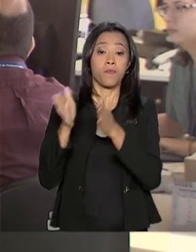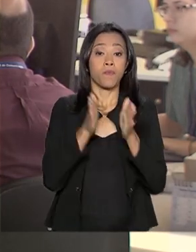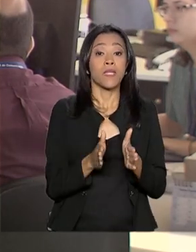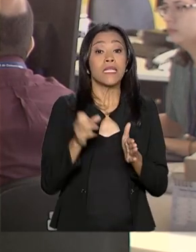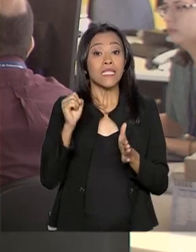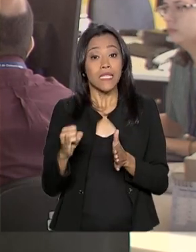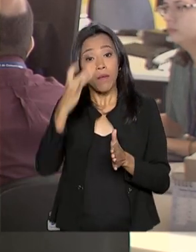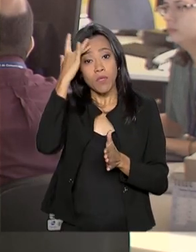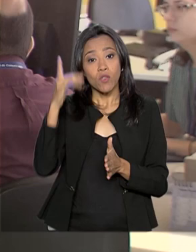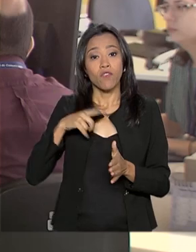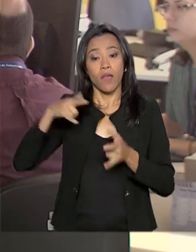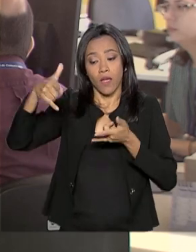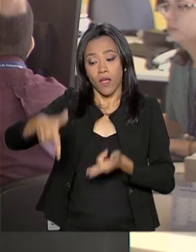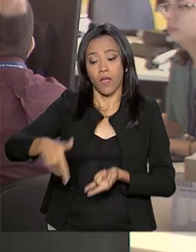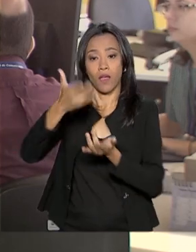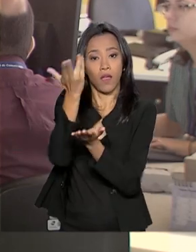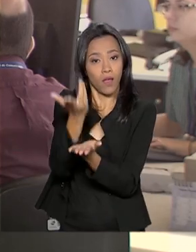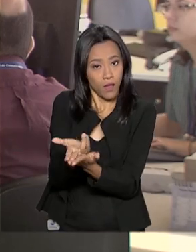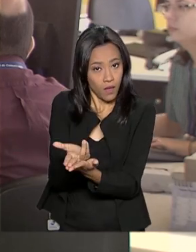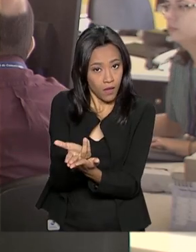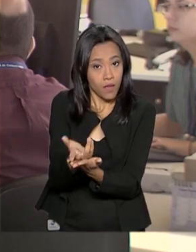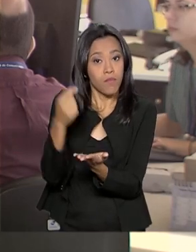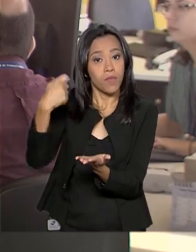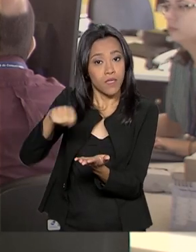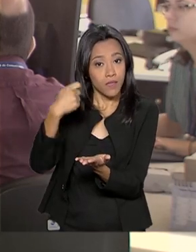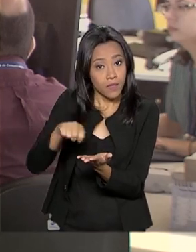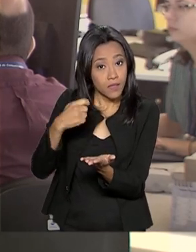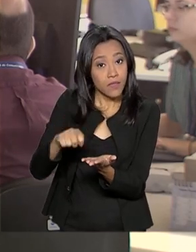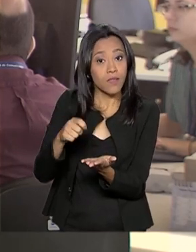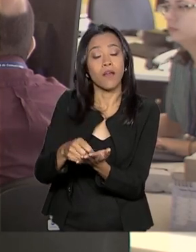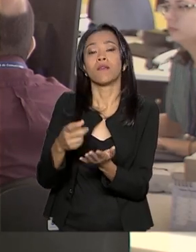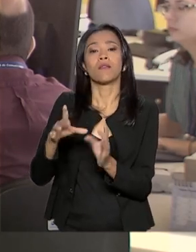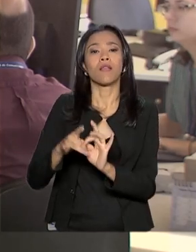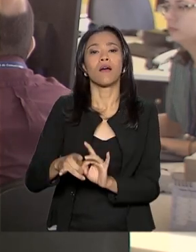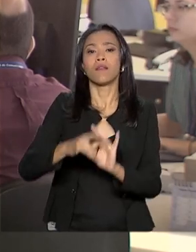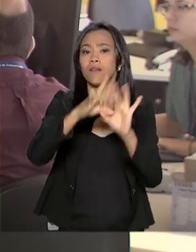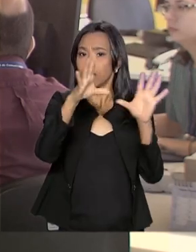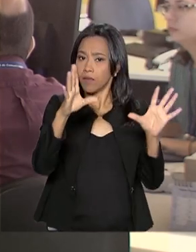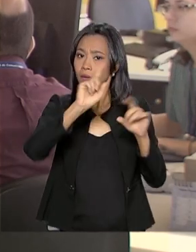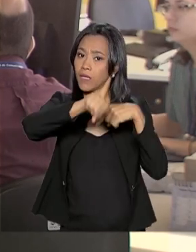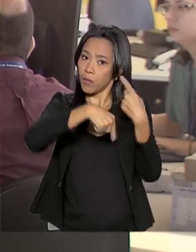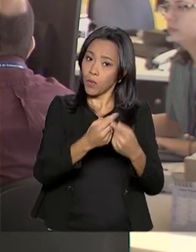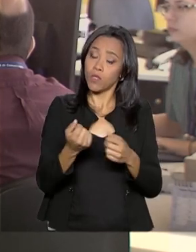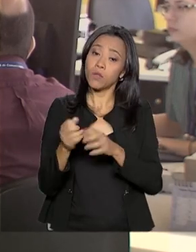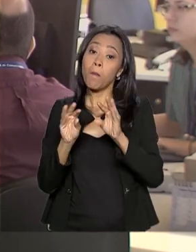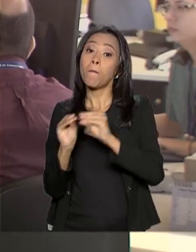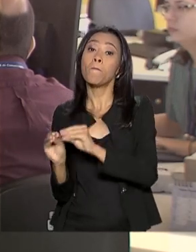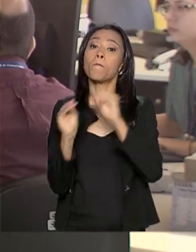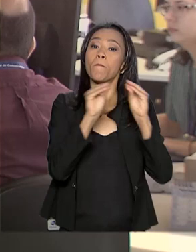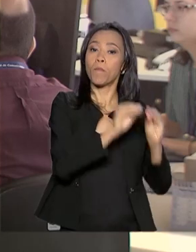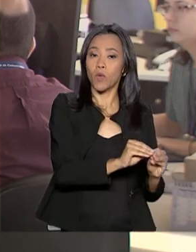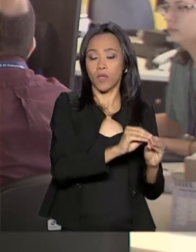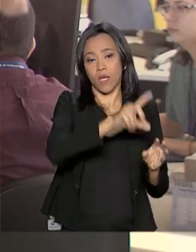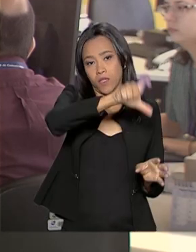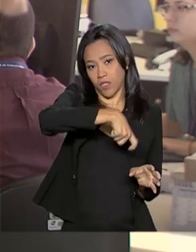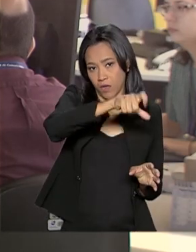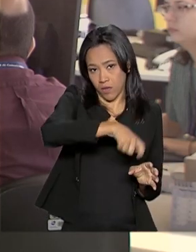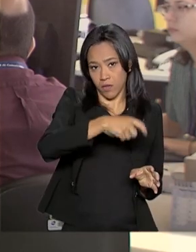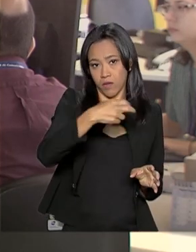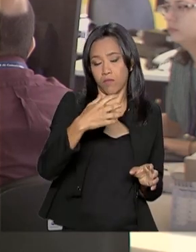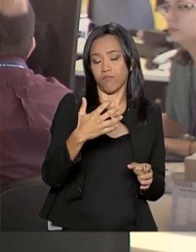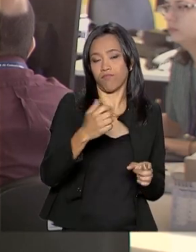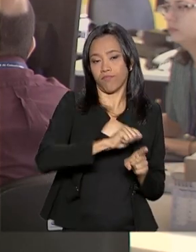internado, precisa receber alta pra fazer a transferência. A portabilidade já era permitida para clientes de planos individuais,